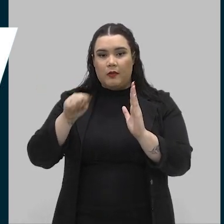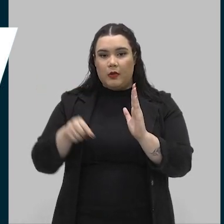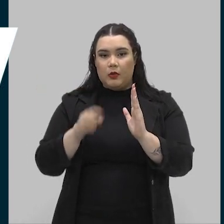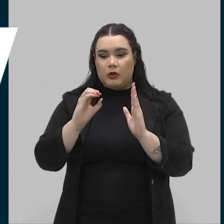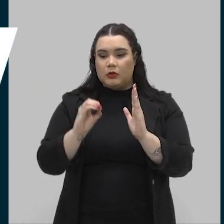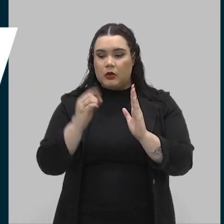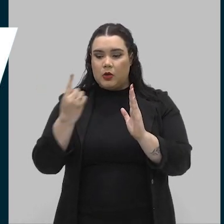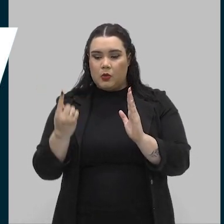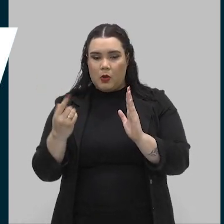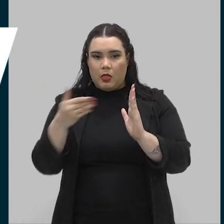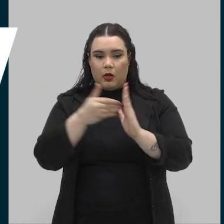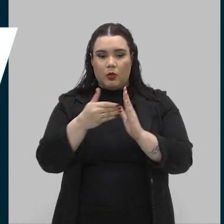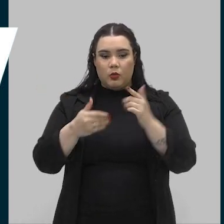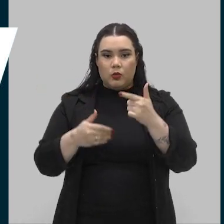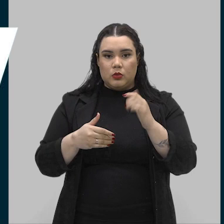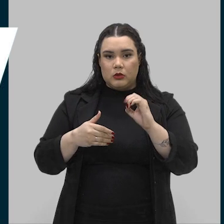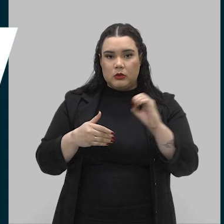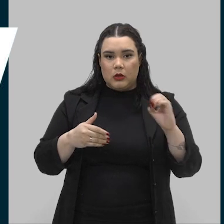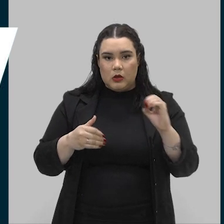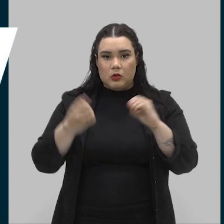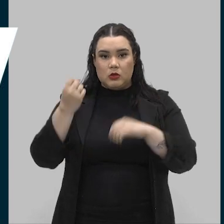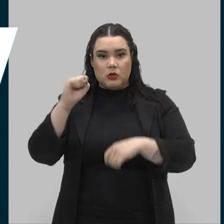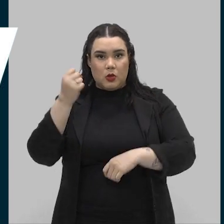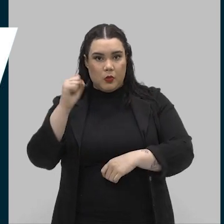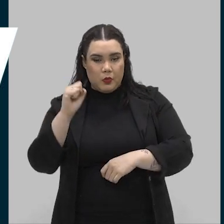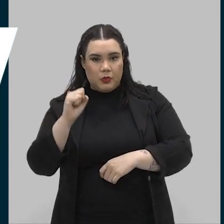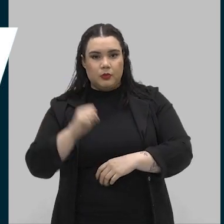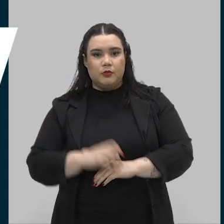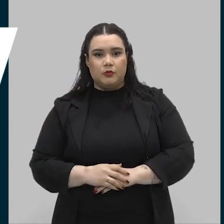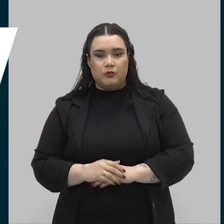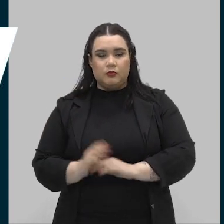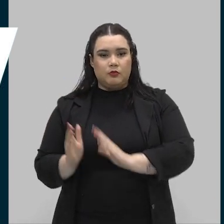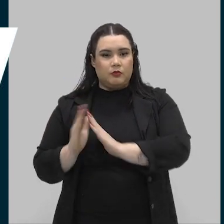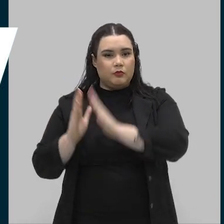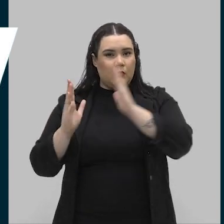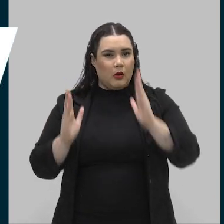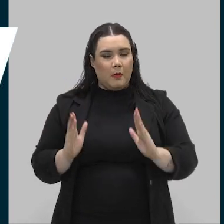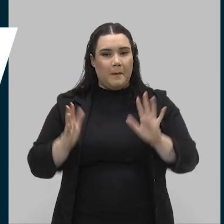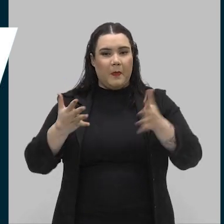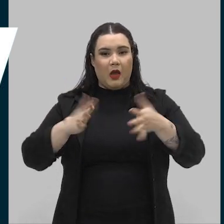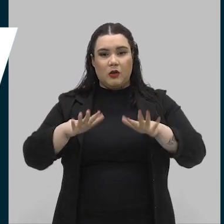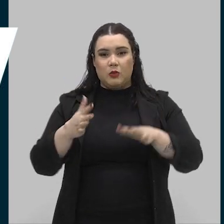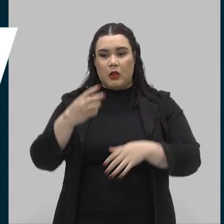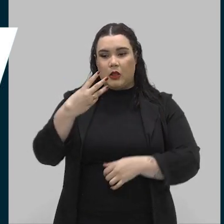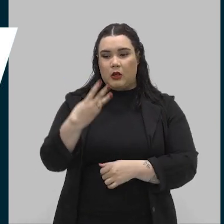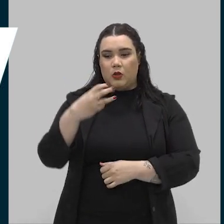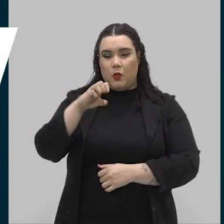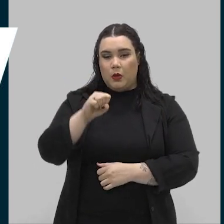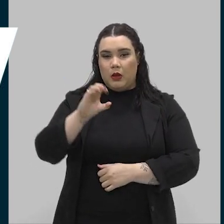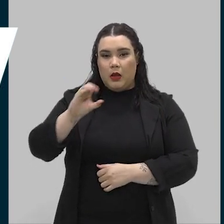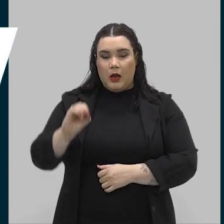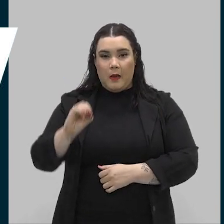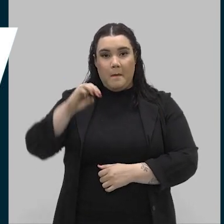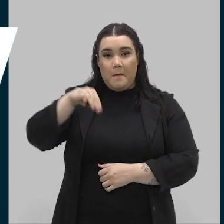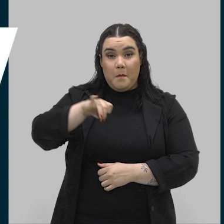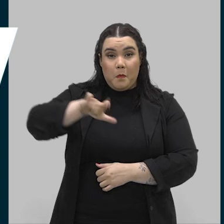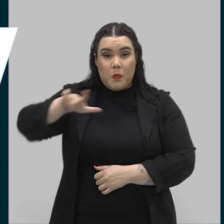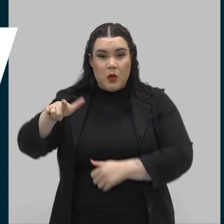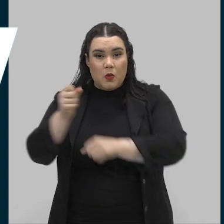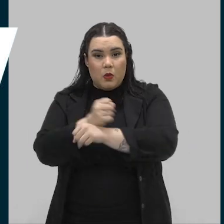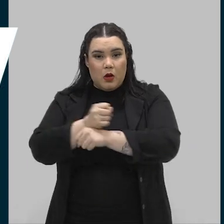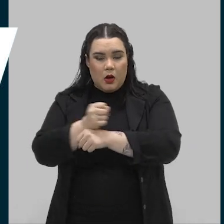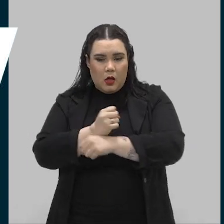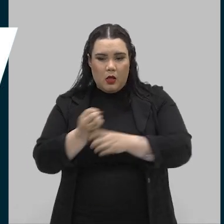mais desenvolvidos. Cerca de 380 mil anos depois, aí vão surgir os átomos